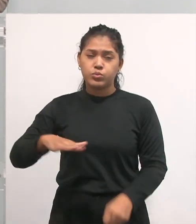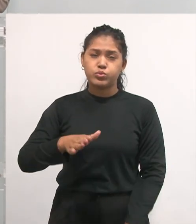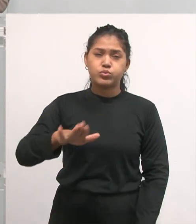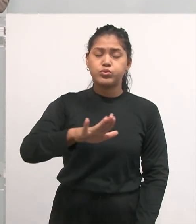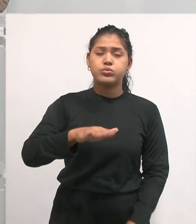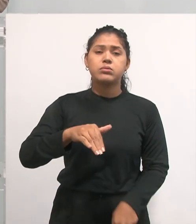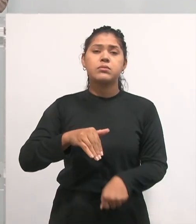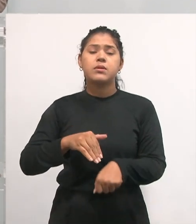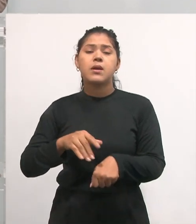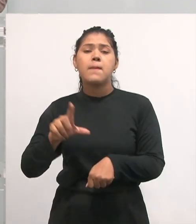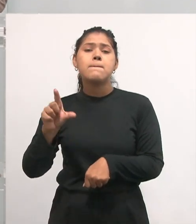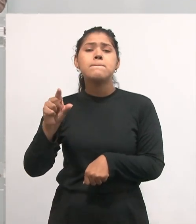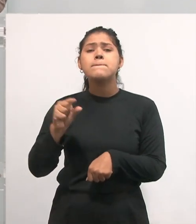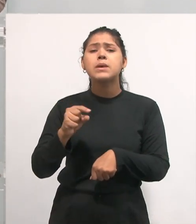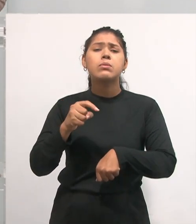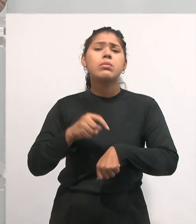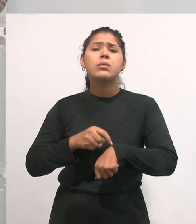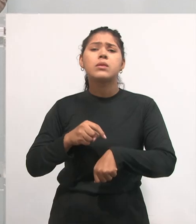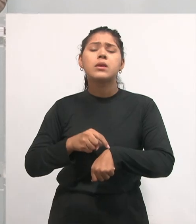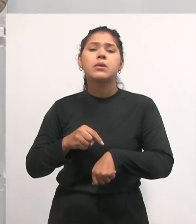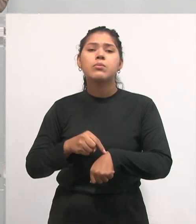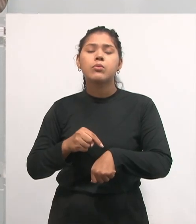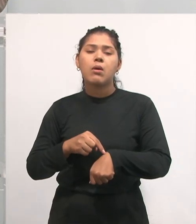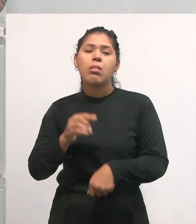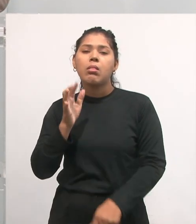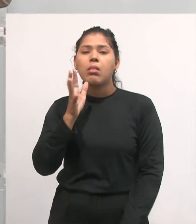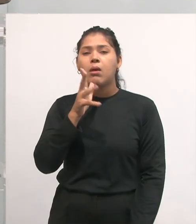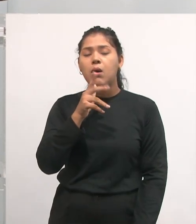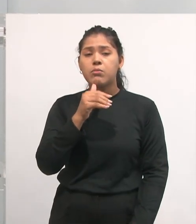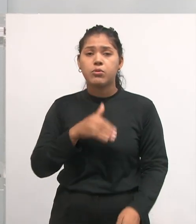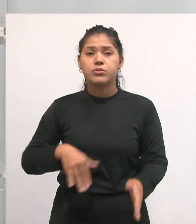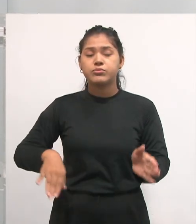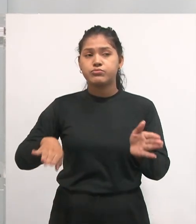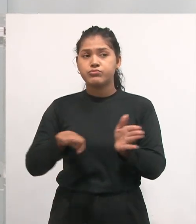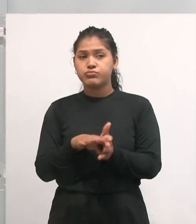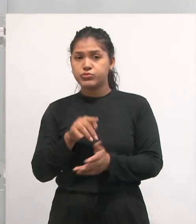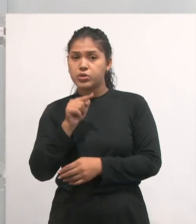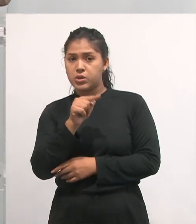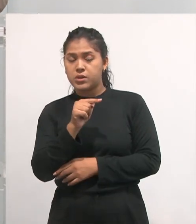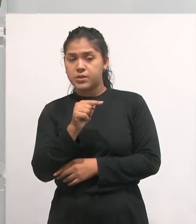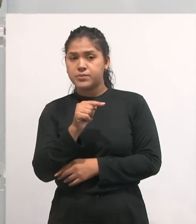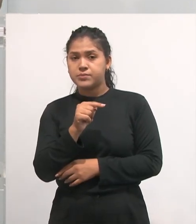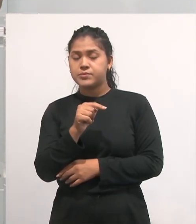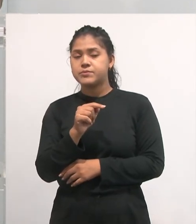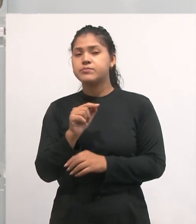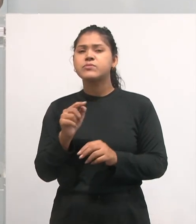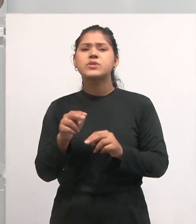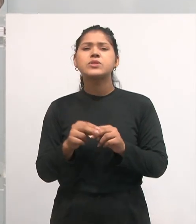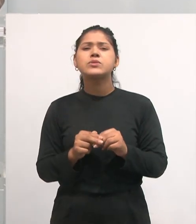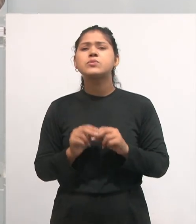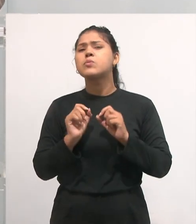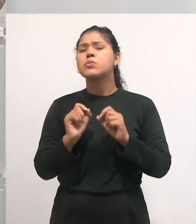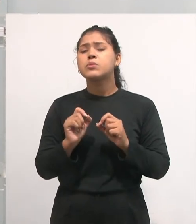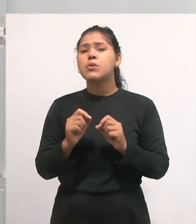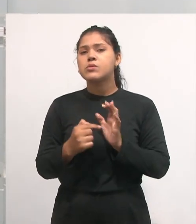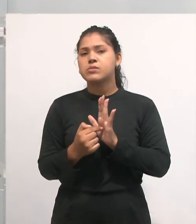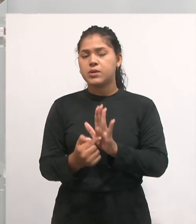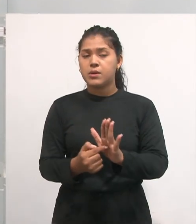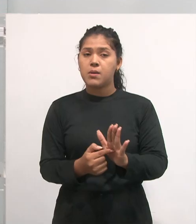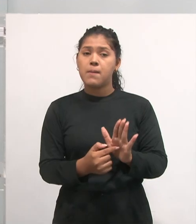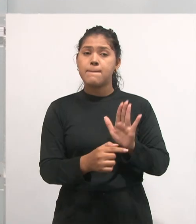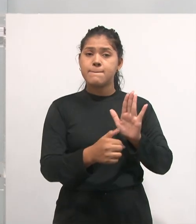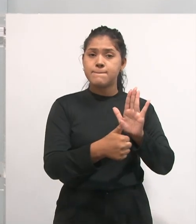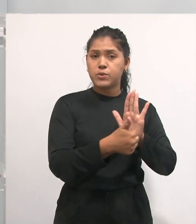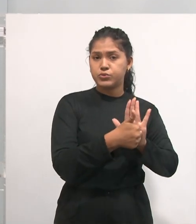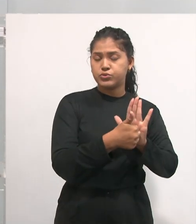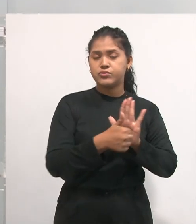Correto? Tem correlação? Tem. A diferença é que as duas podem subir positivamente e tem outras que, enquanto uma sobe, a